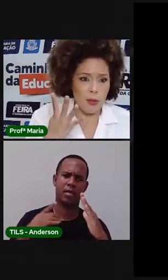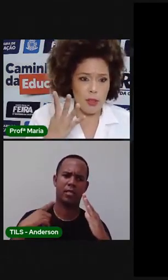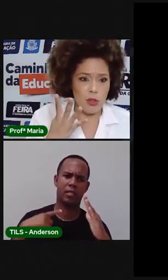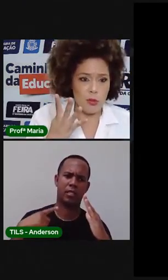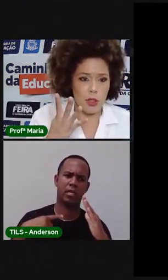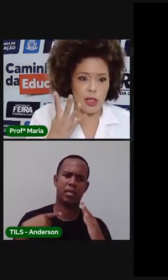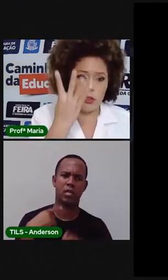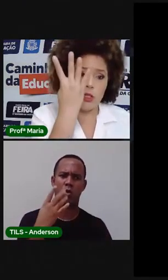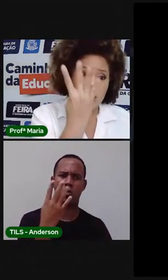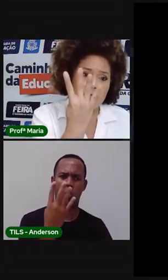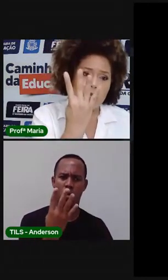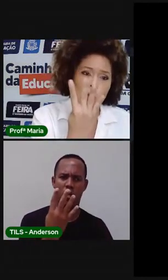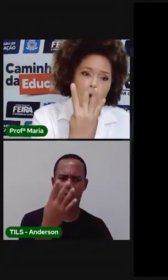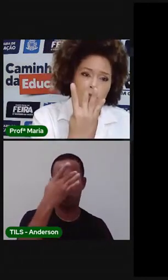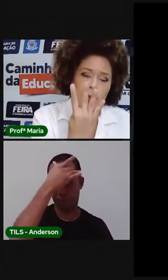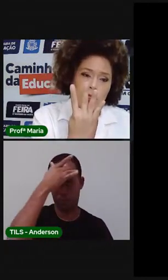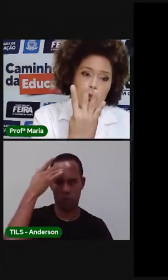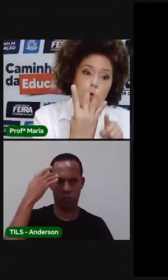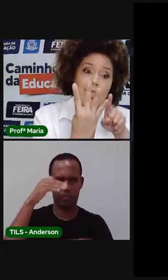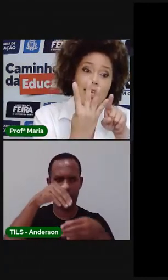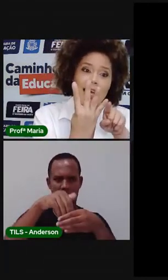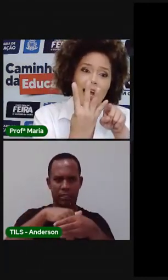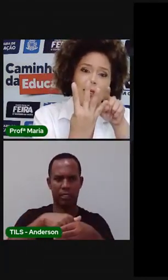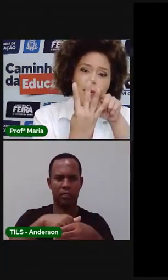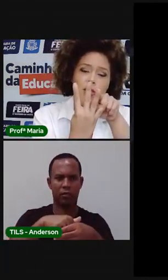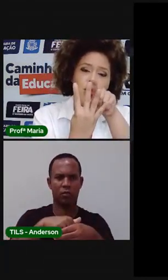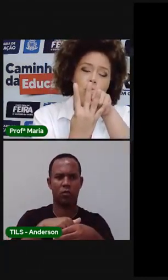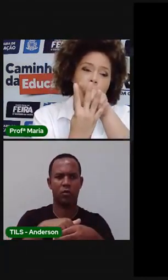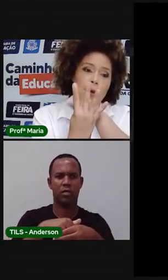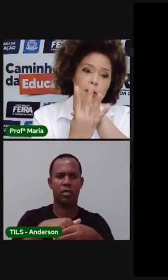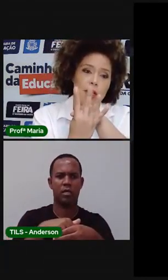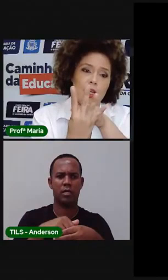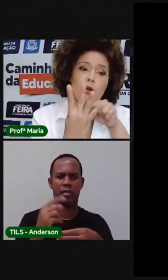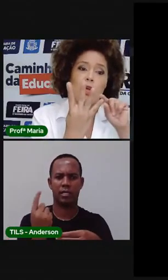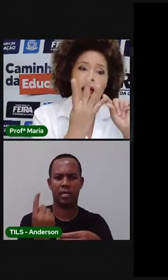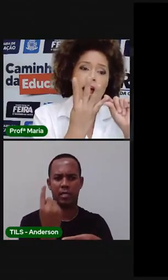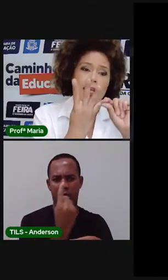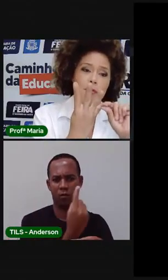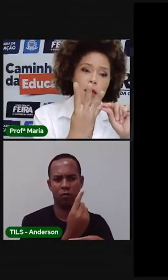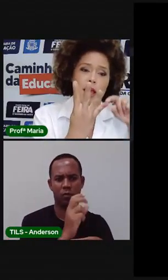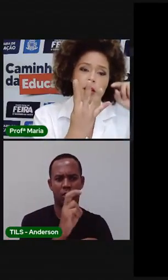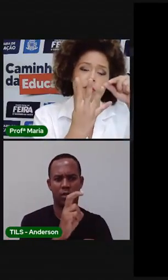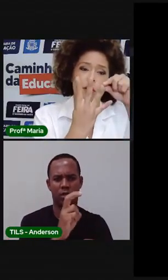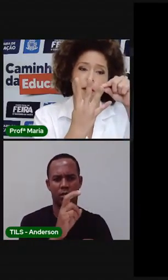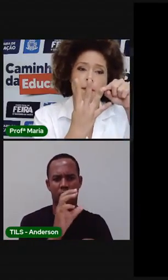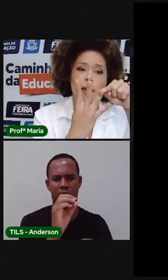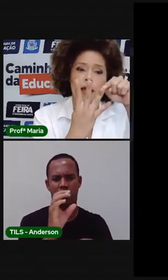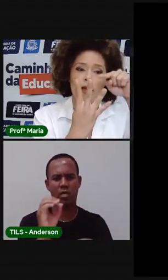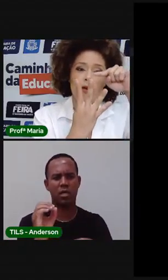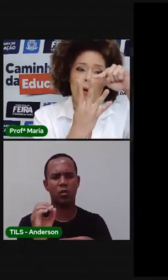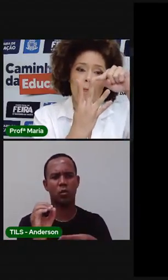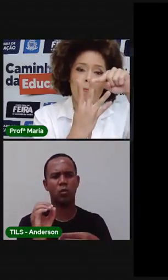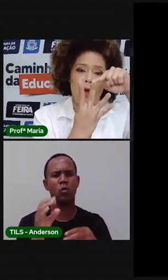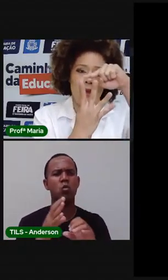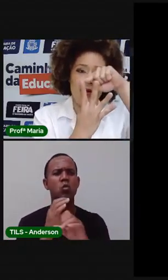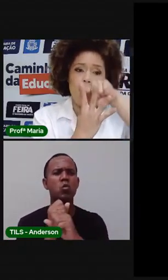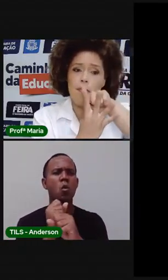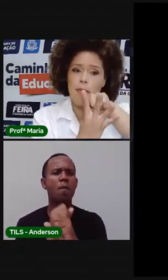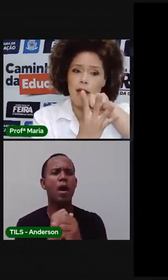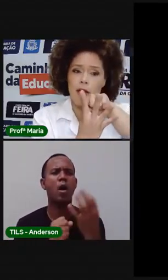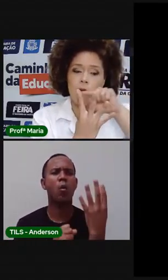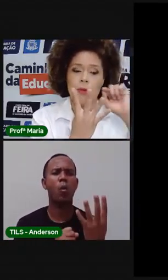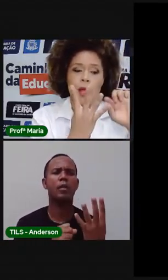tem 4 pessoas morando, se são 4 pessoas e cada pessoa é meio quilo, aqui meio, meio,